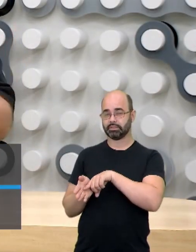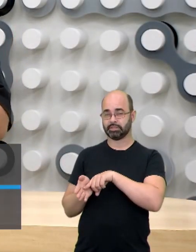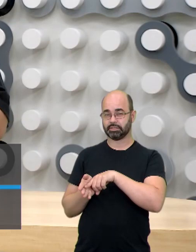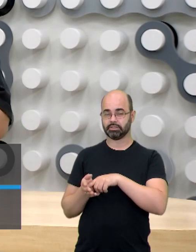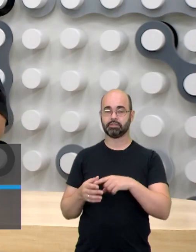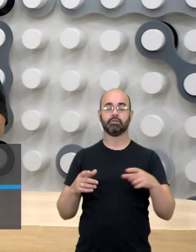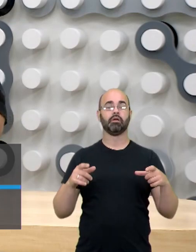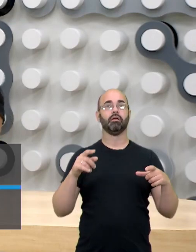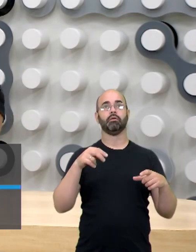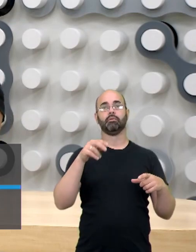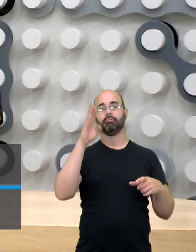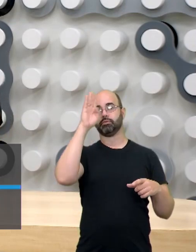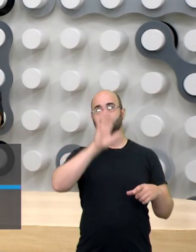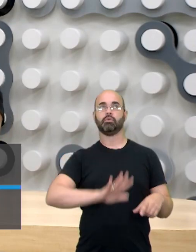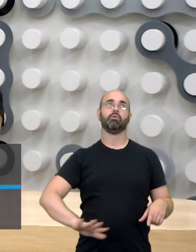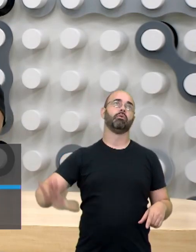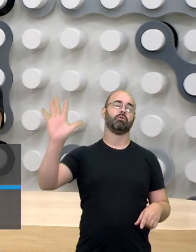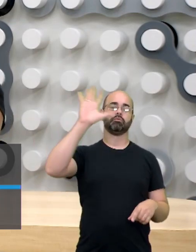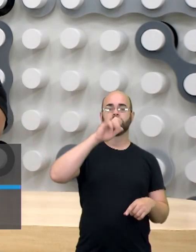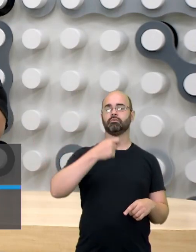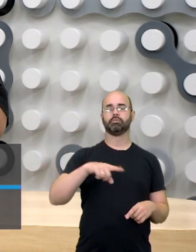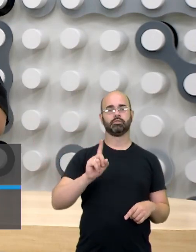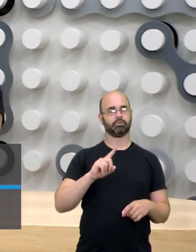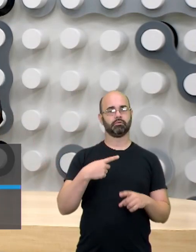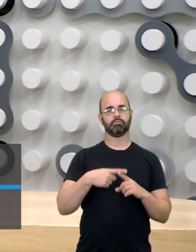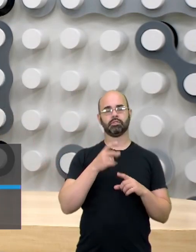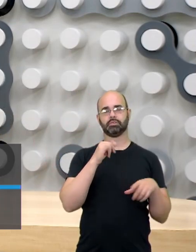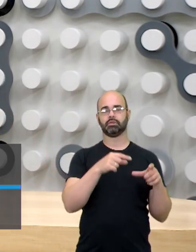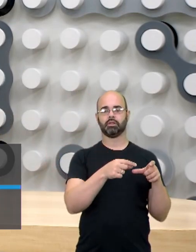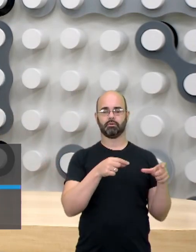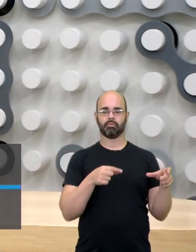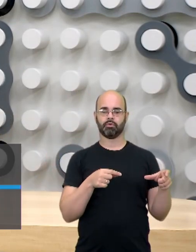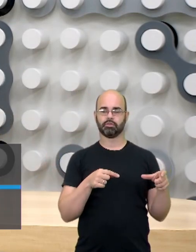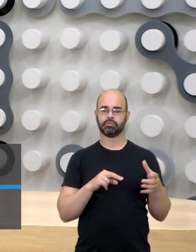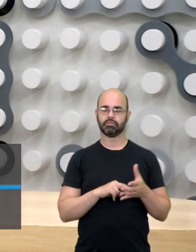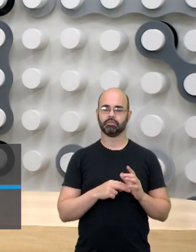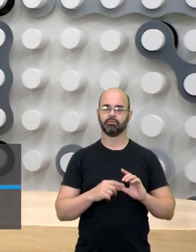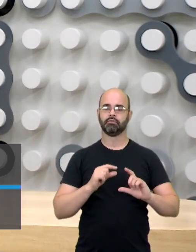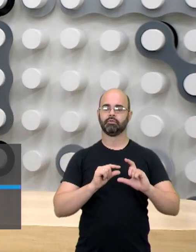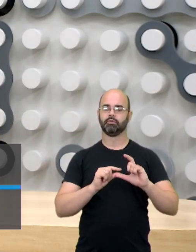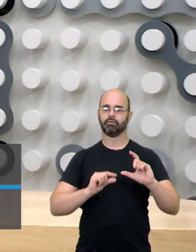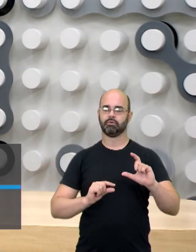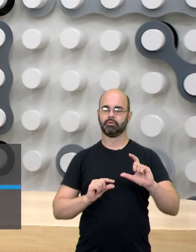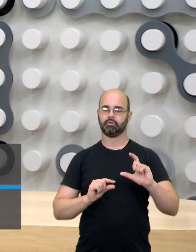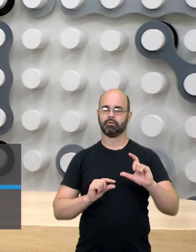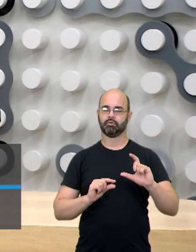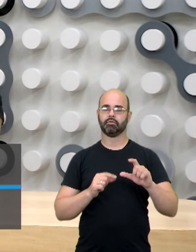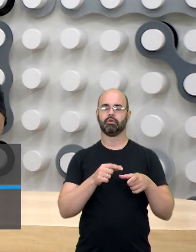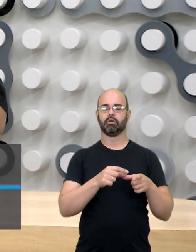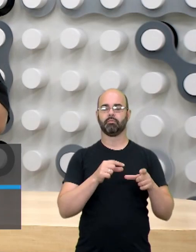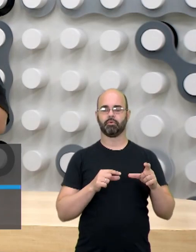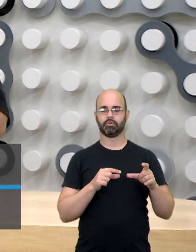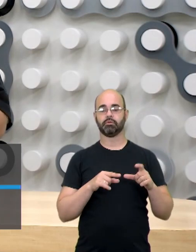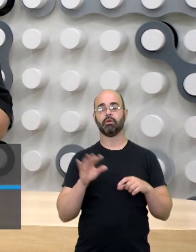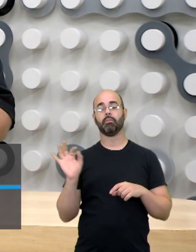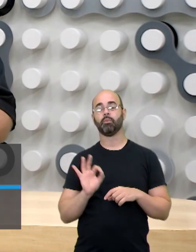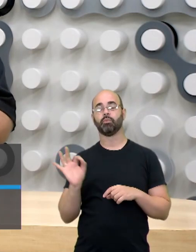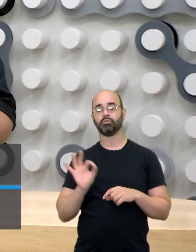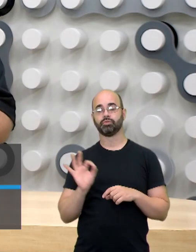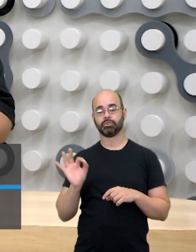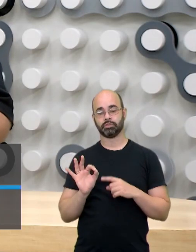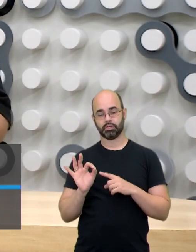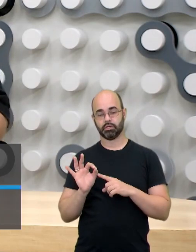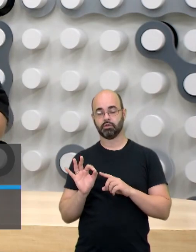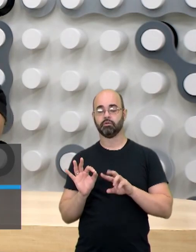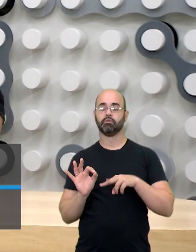todo o território brasileiro, porque já diz o nome, quando você fala amostra, você pega um contingente populacional, uma porcentagem e repassa isso